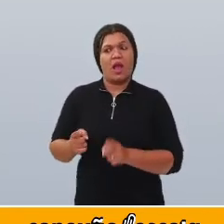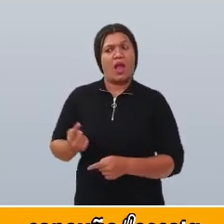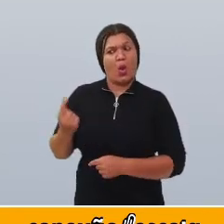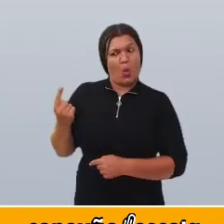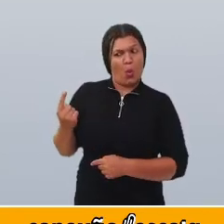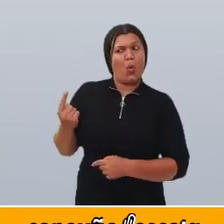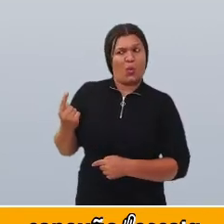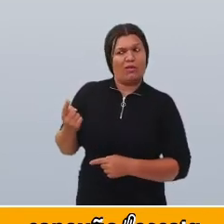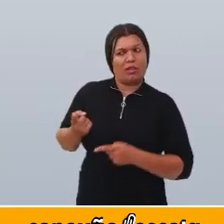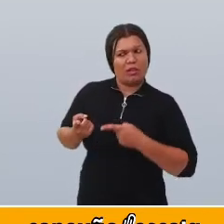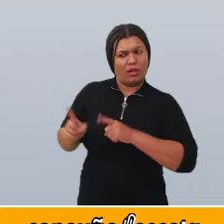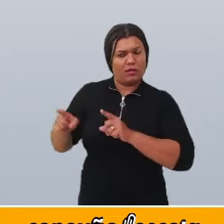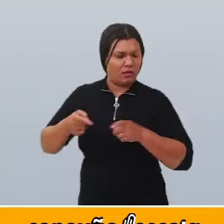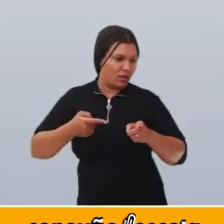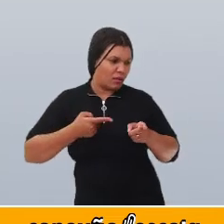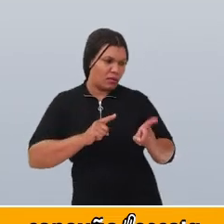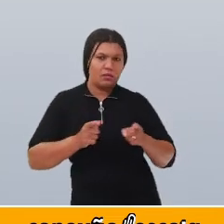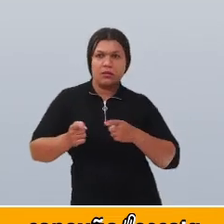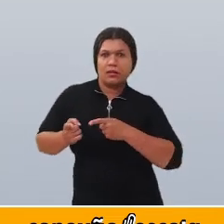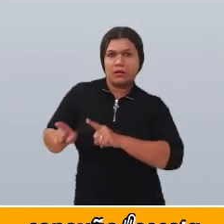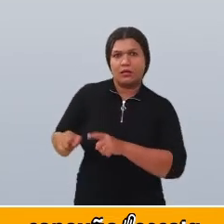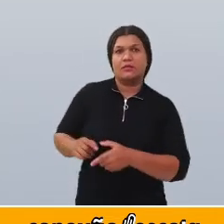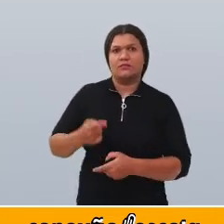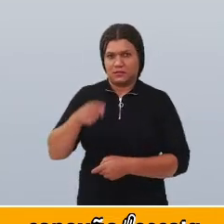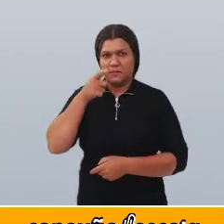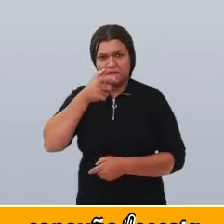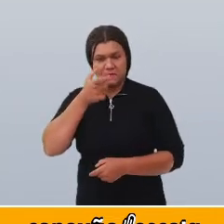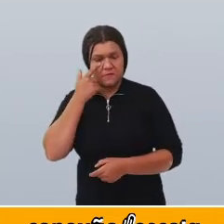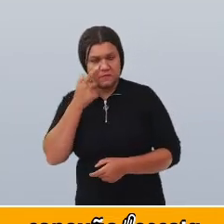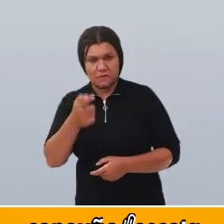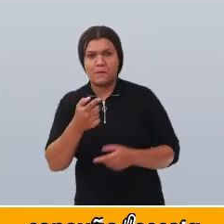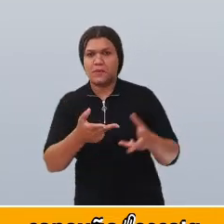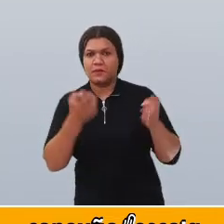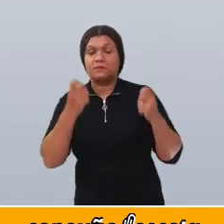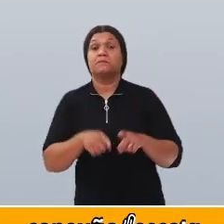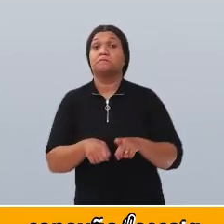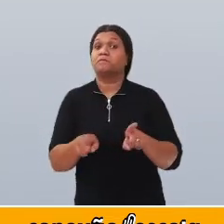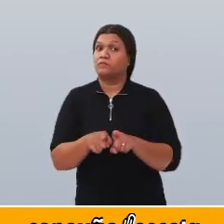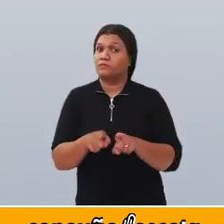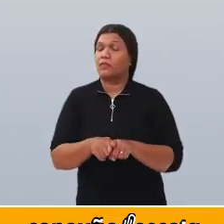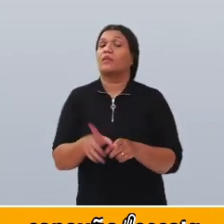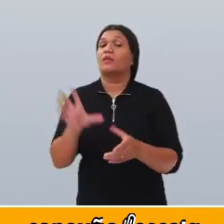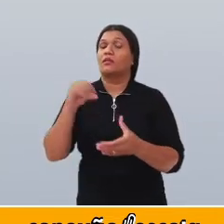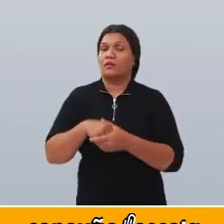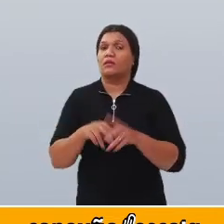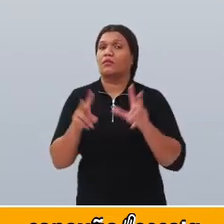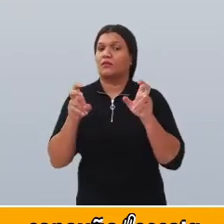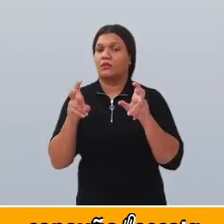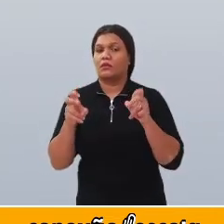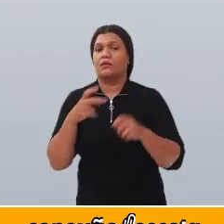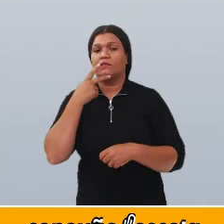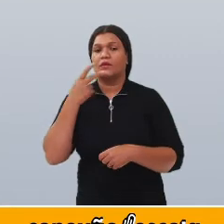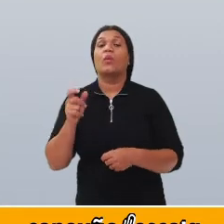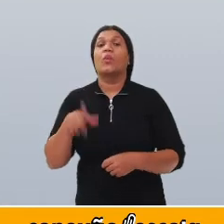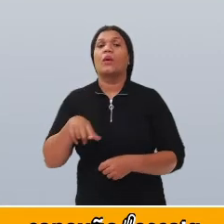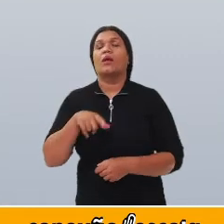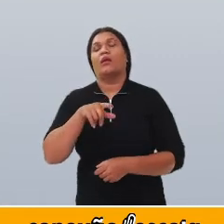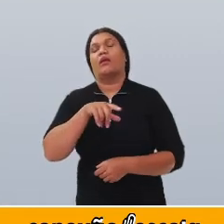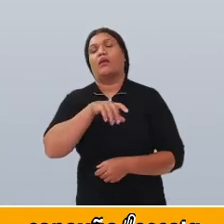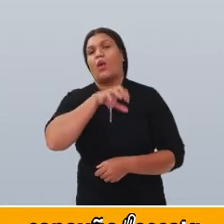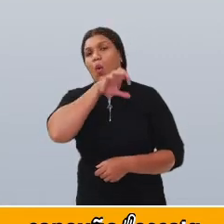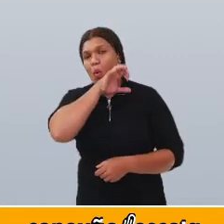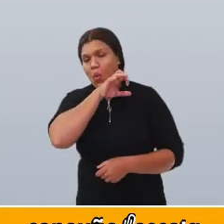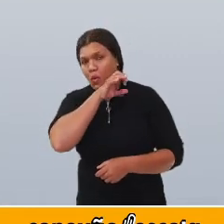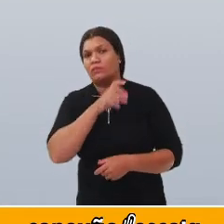outro. Vocês notaram isso? E esses personagens, como o próprio título do conto diz, são a onça e